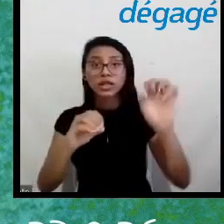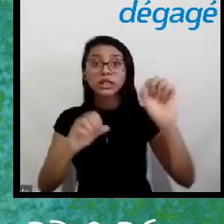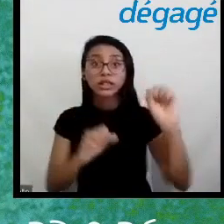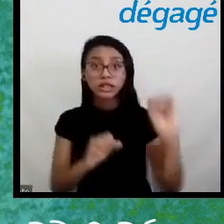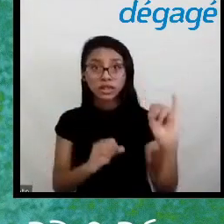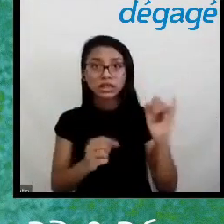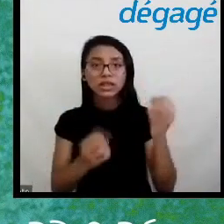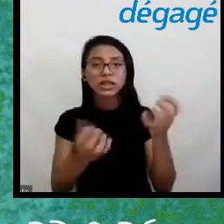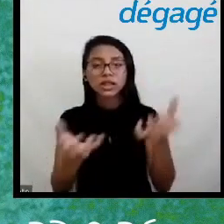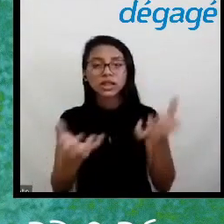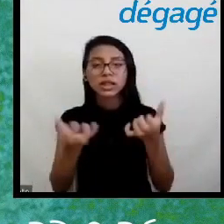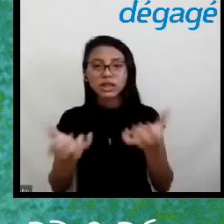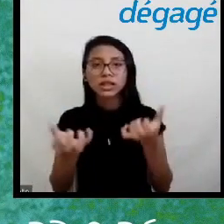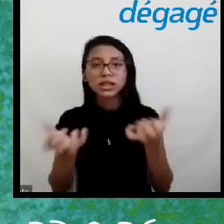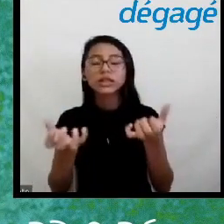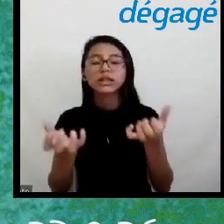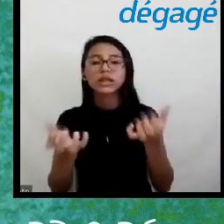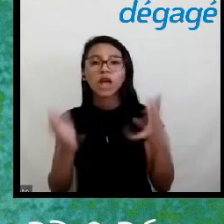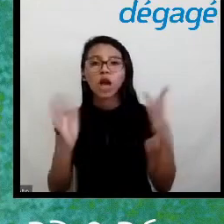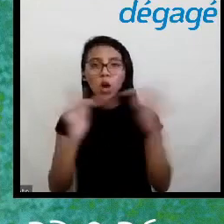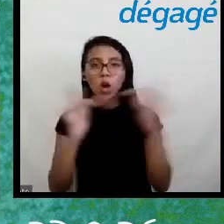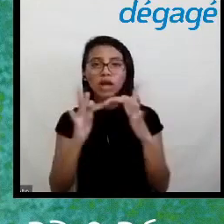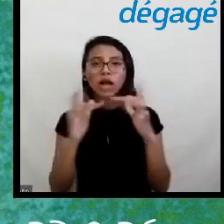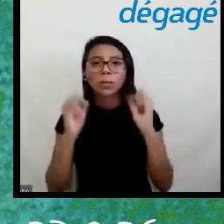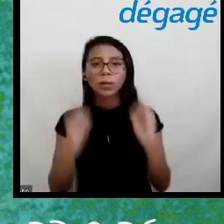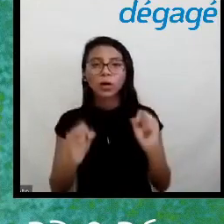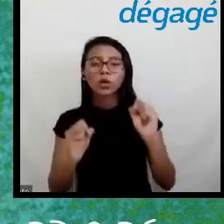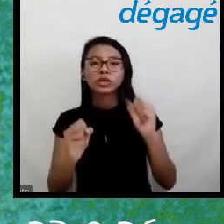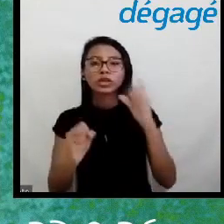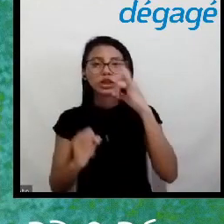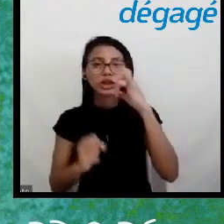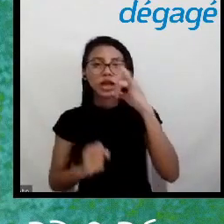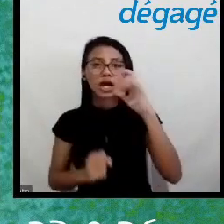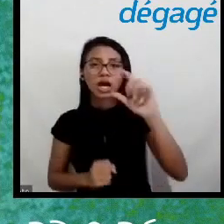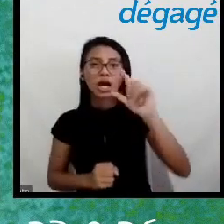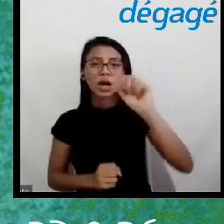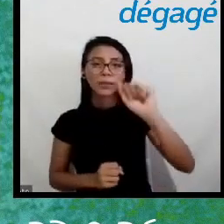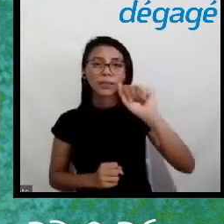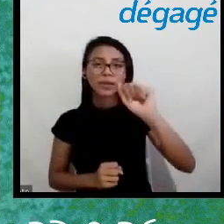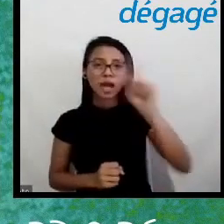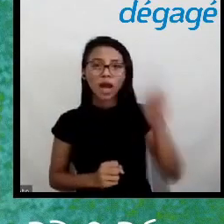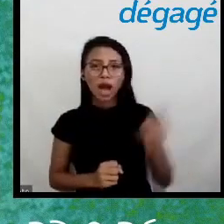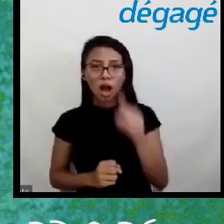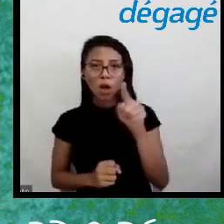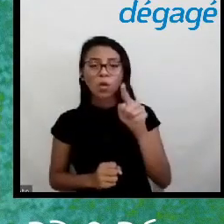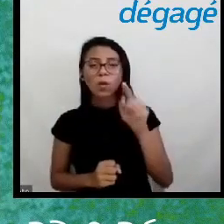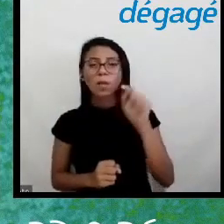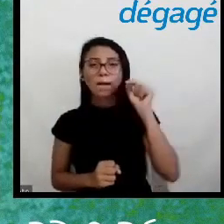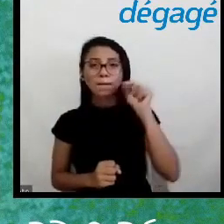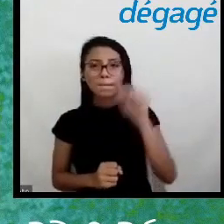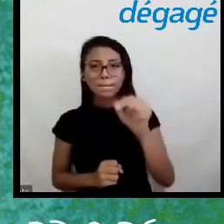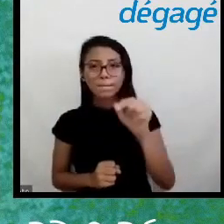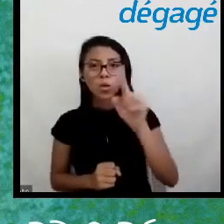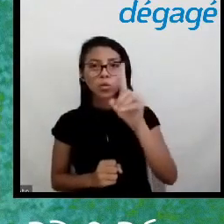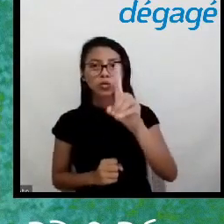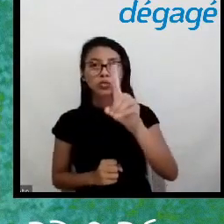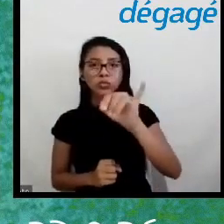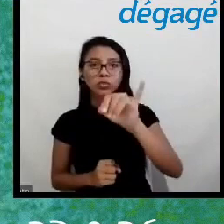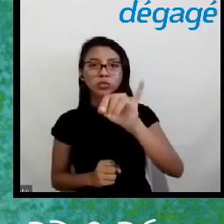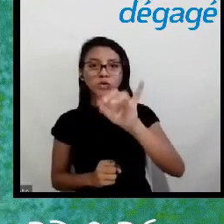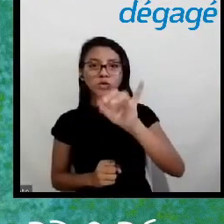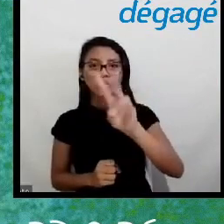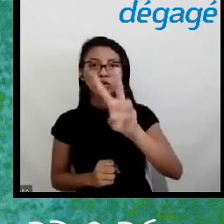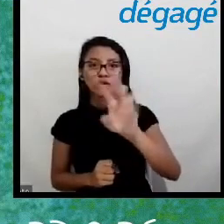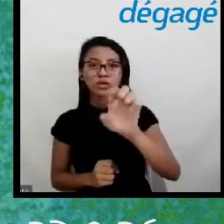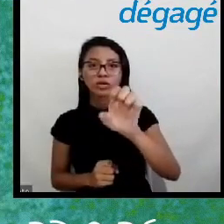do @pontosdiversos. E é isso. Se quiserem conhecer o nosso trabalho até aqui, que é basicamente sobre